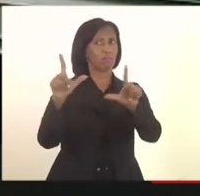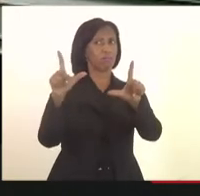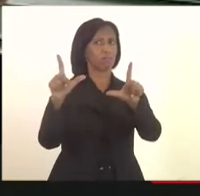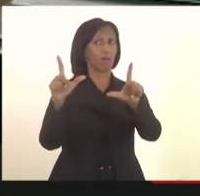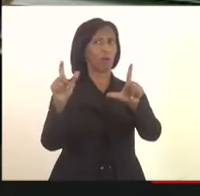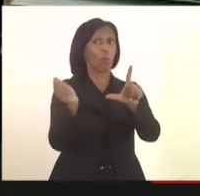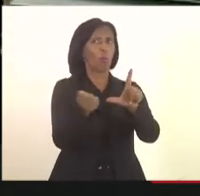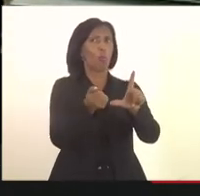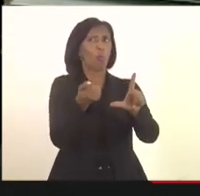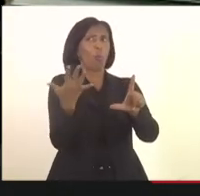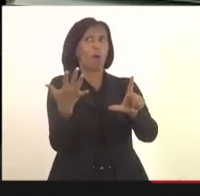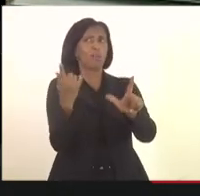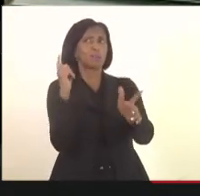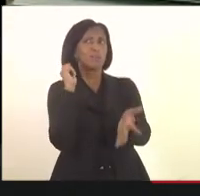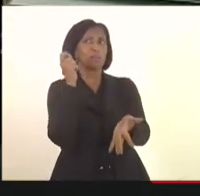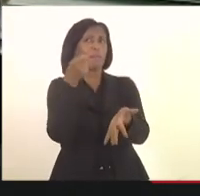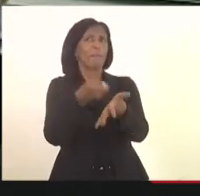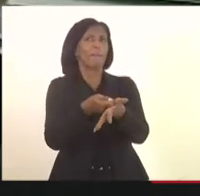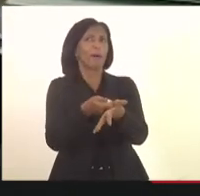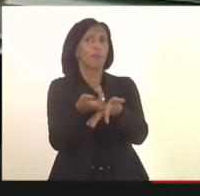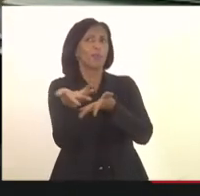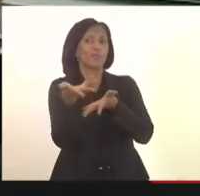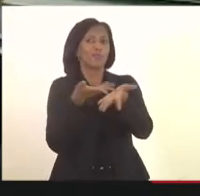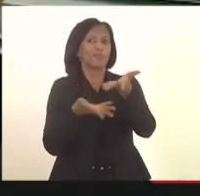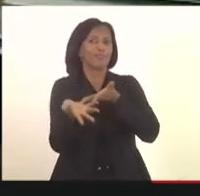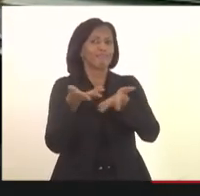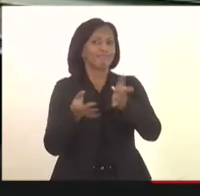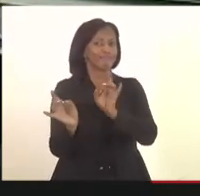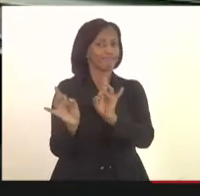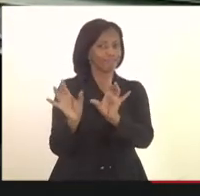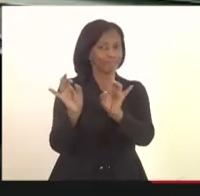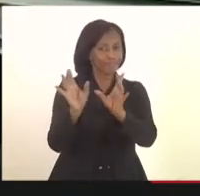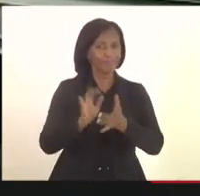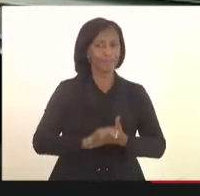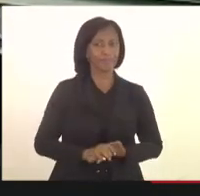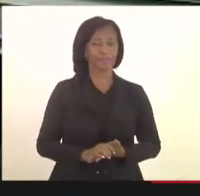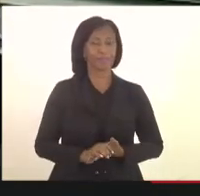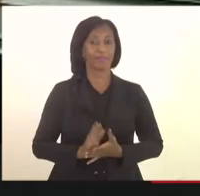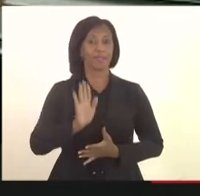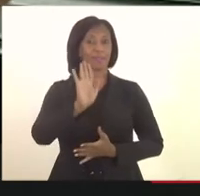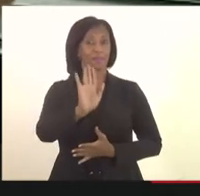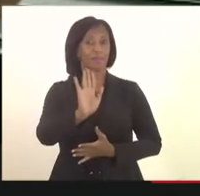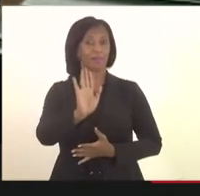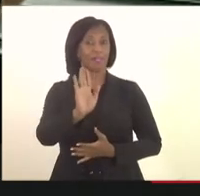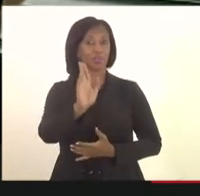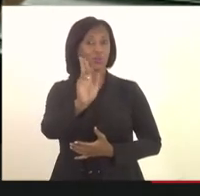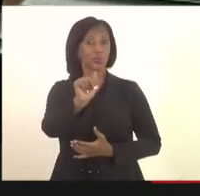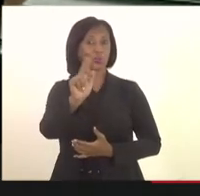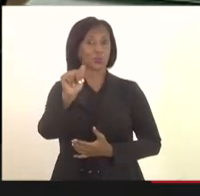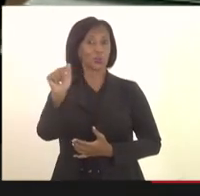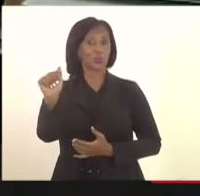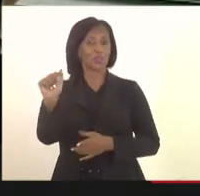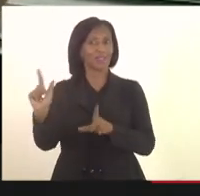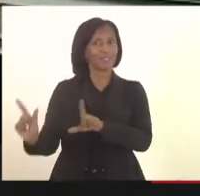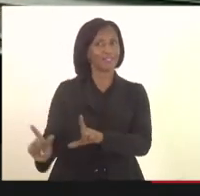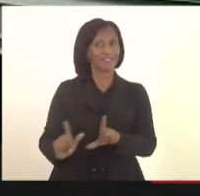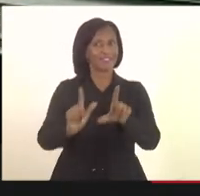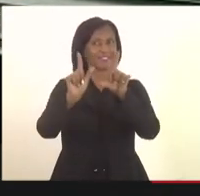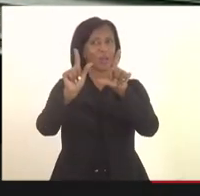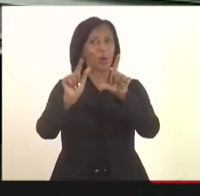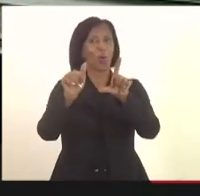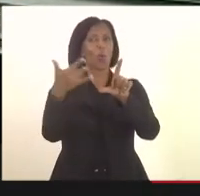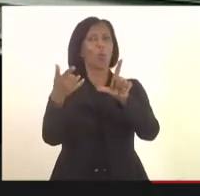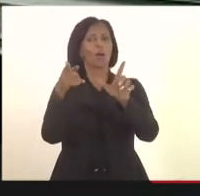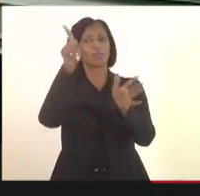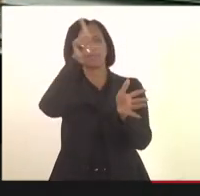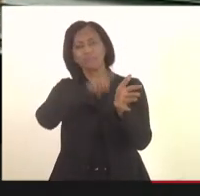quanto se pagou de participação especial, mas jamais se é colocada nas telas quanto se abateu.